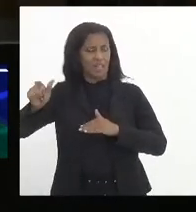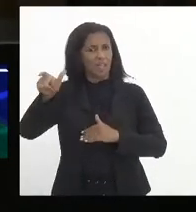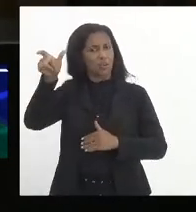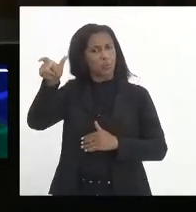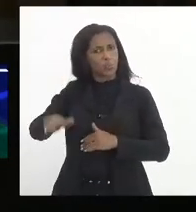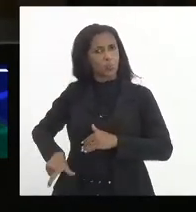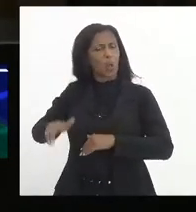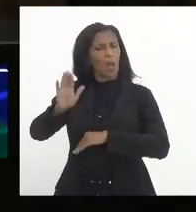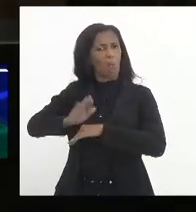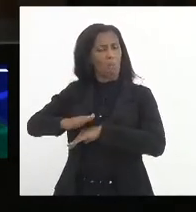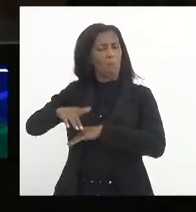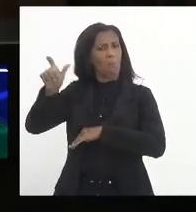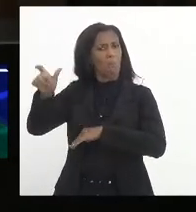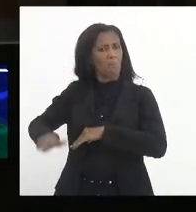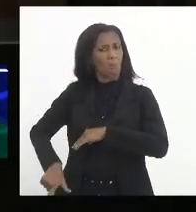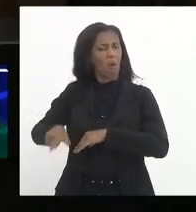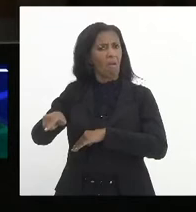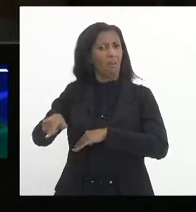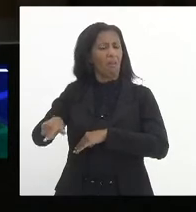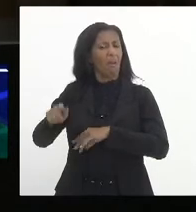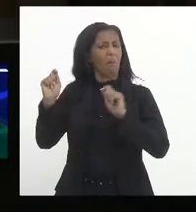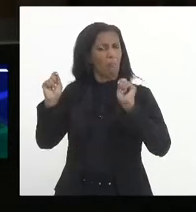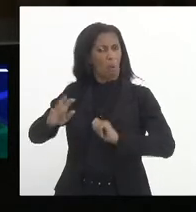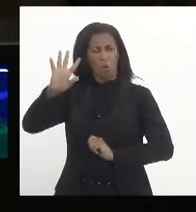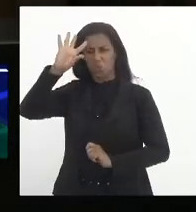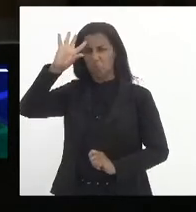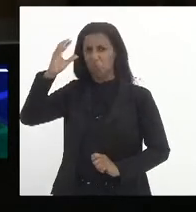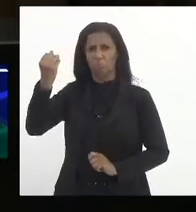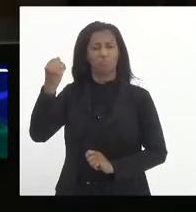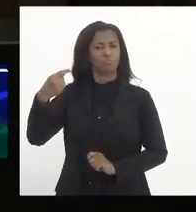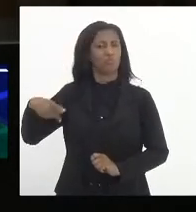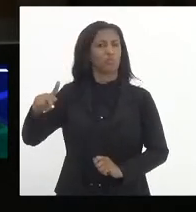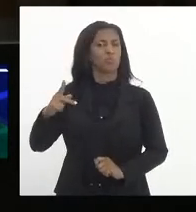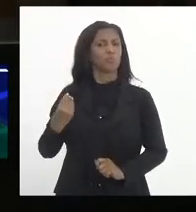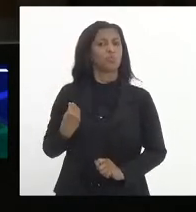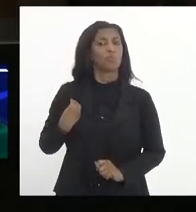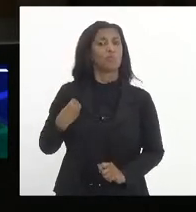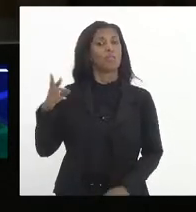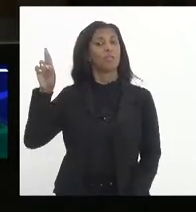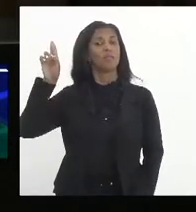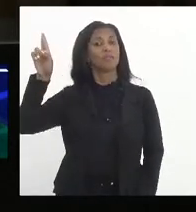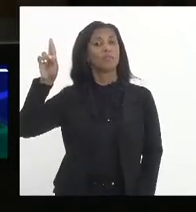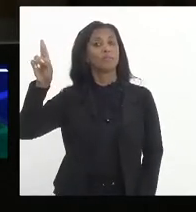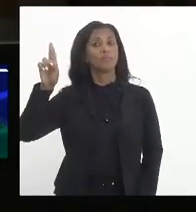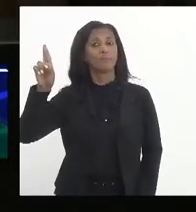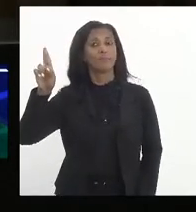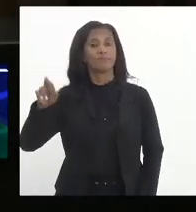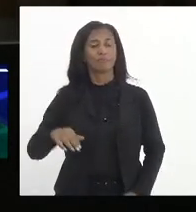sujeitos capazes de tomarem decisões de forma responsável